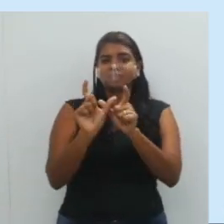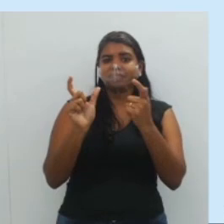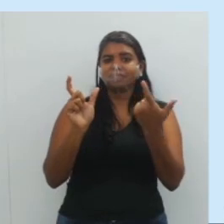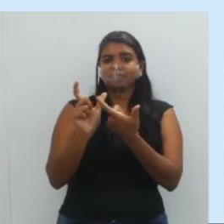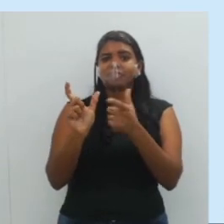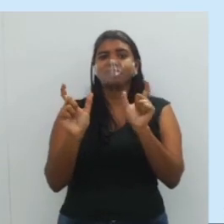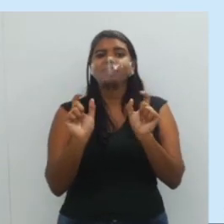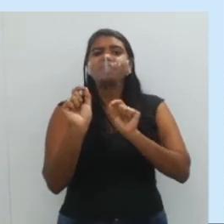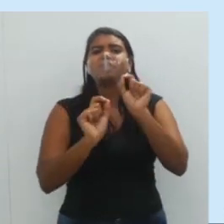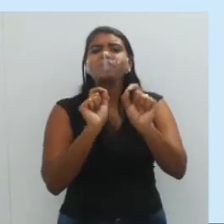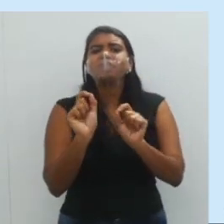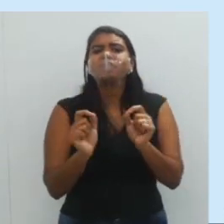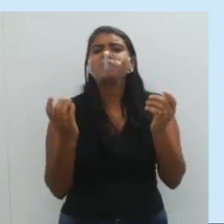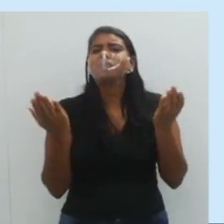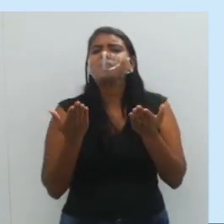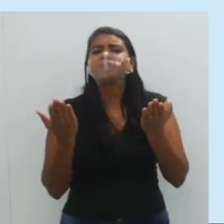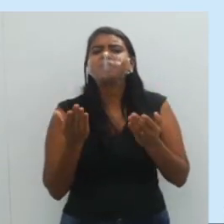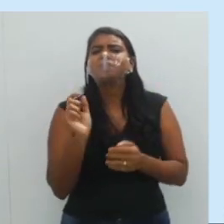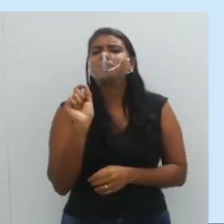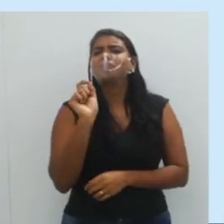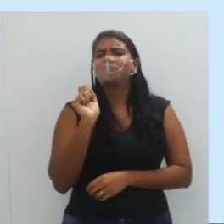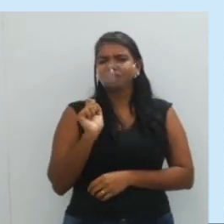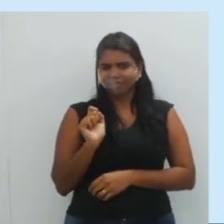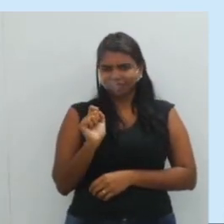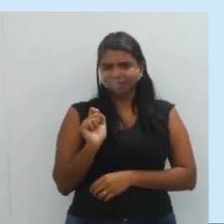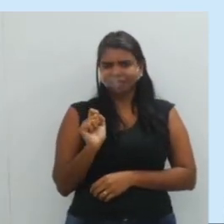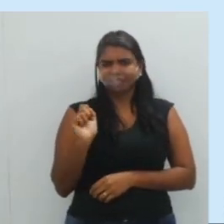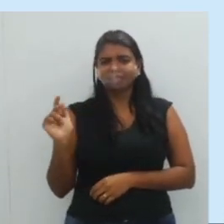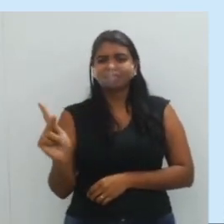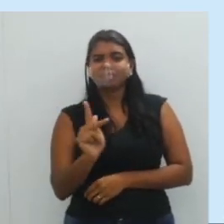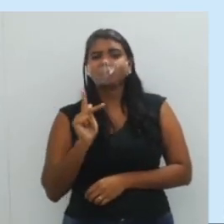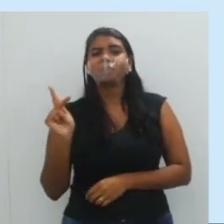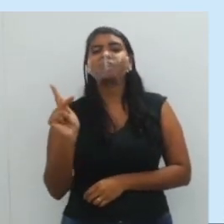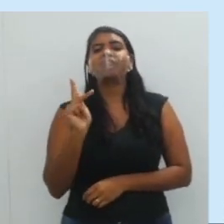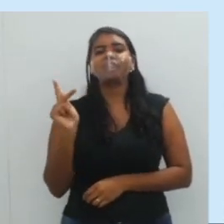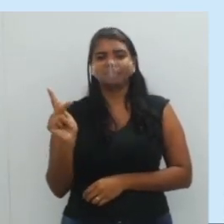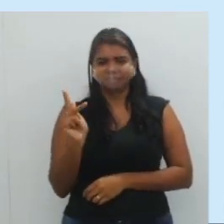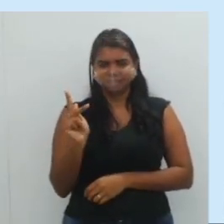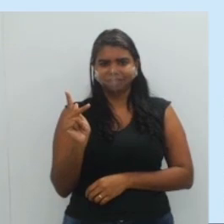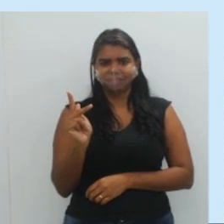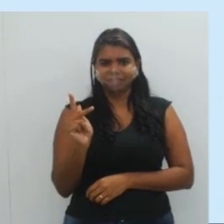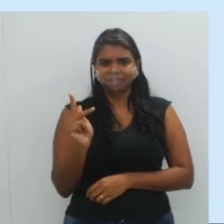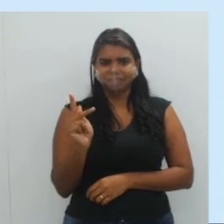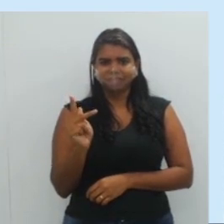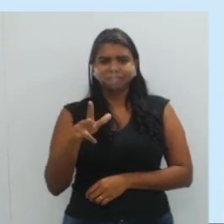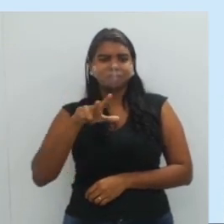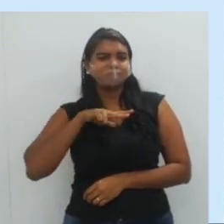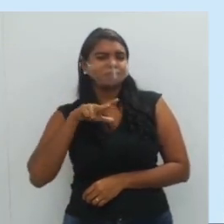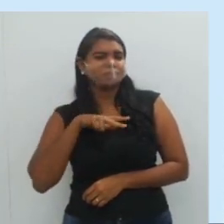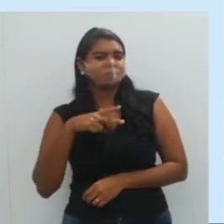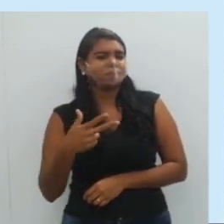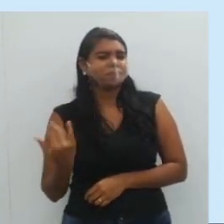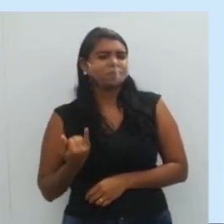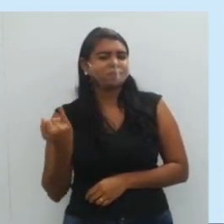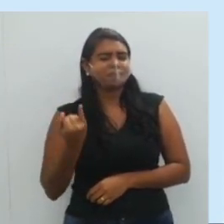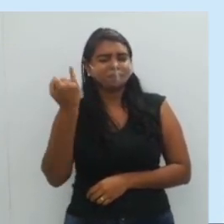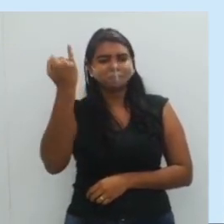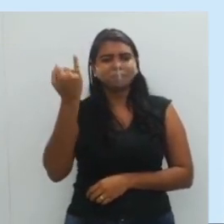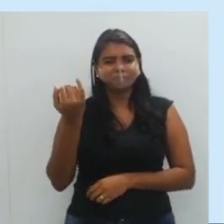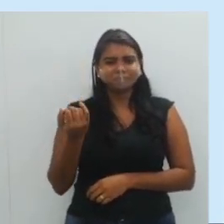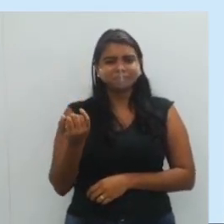seria singularidade? O que seria essa pluralidade? O que seria essa singularidade com essa particularidade? É